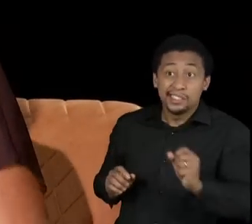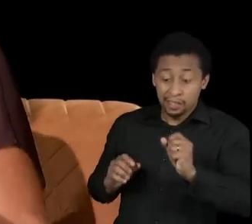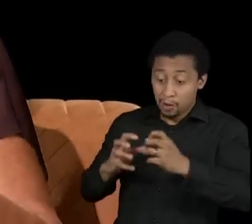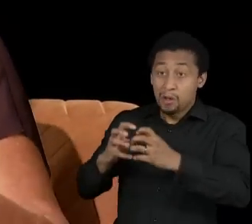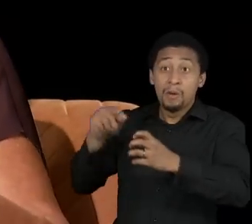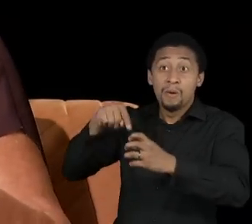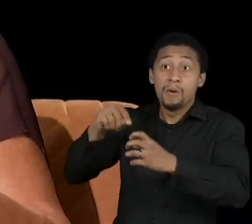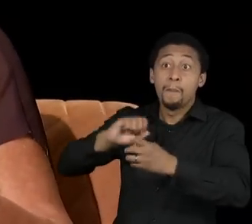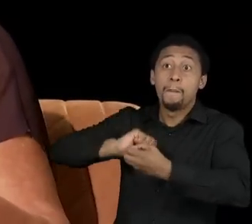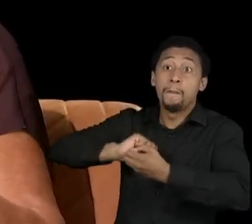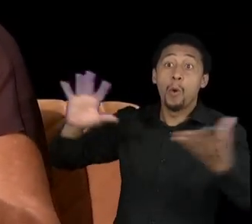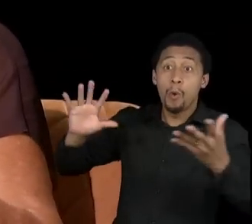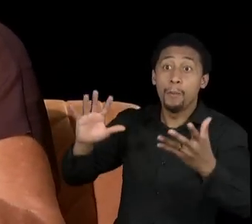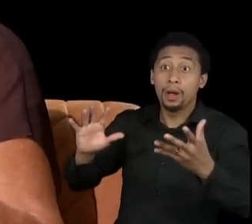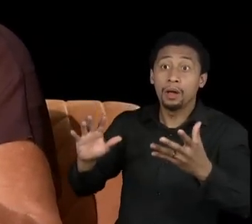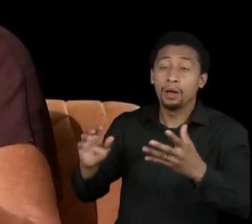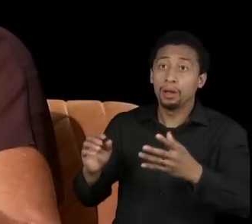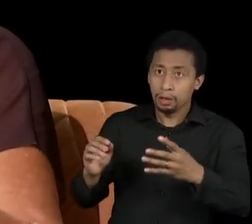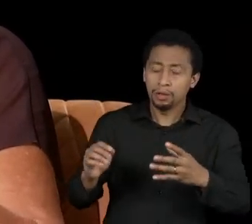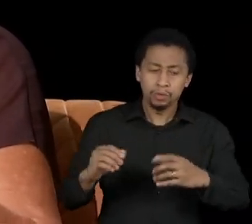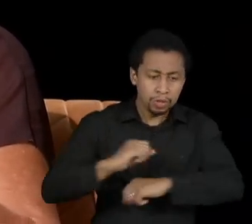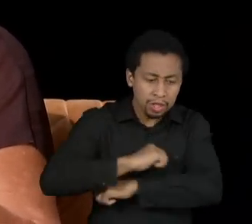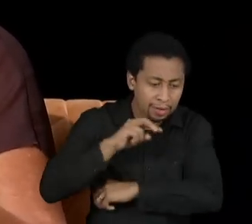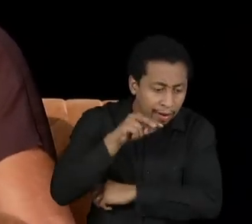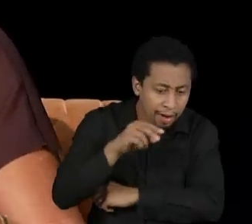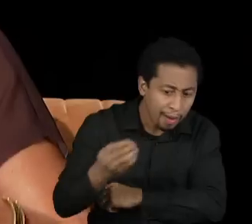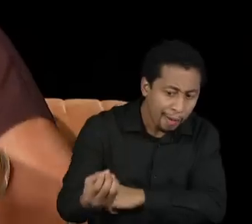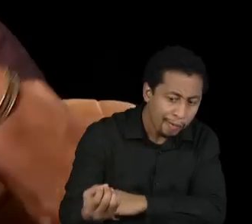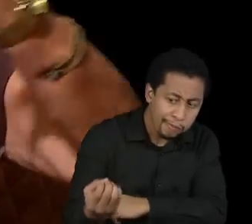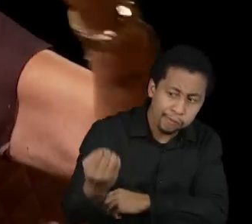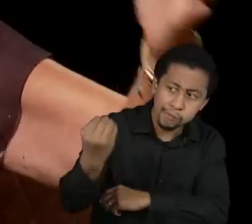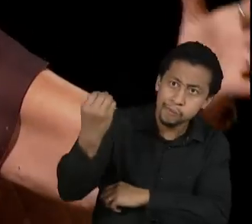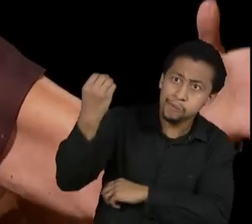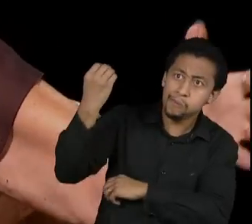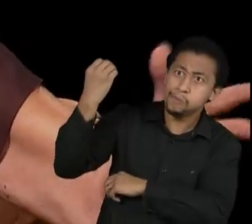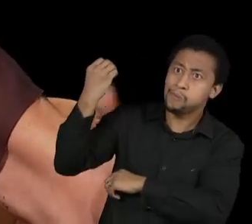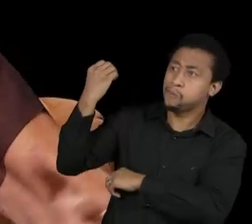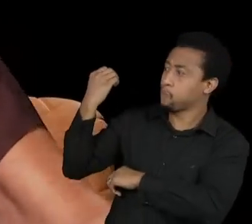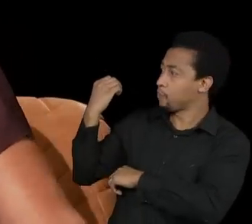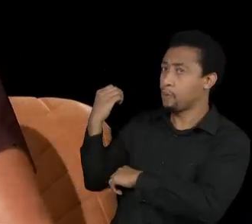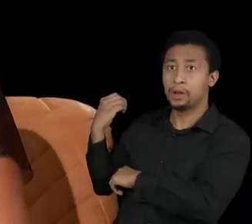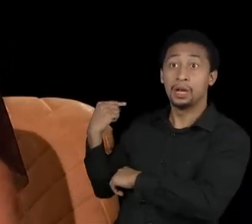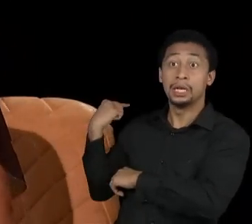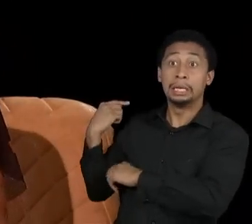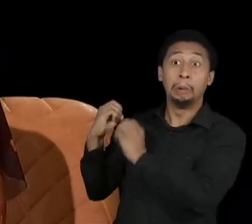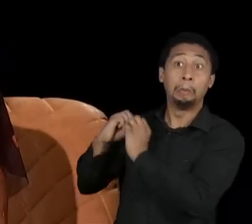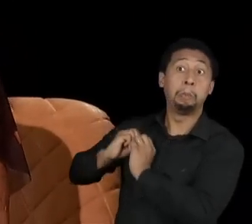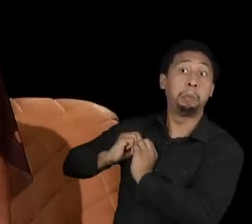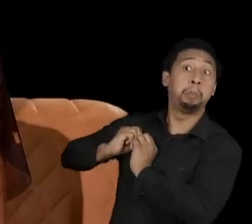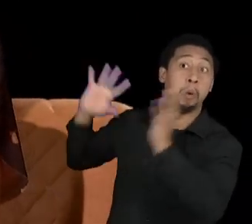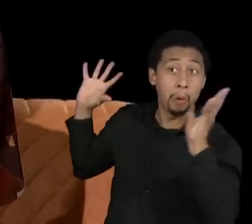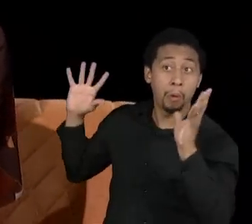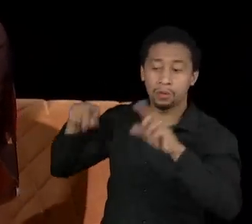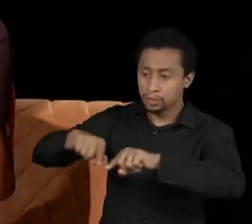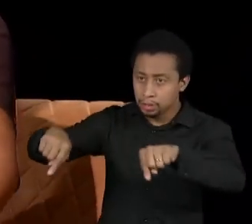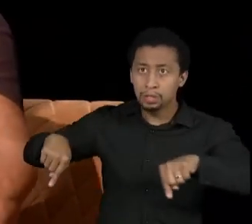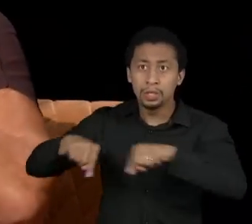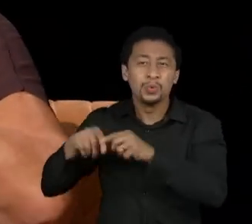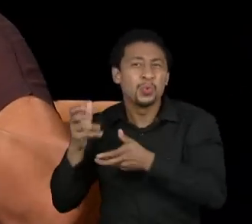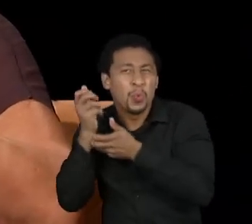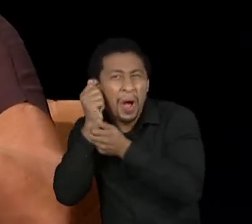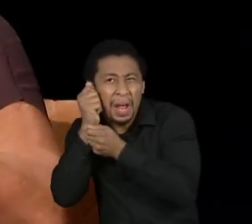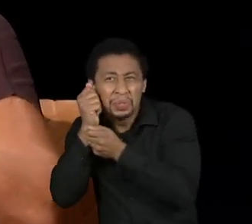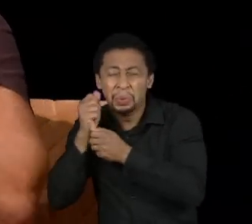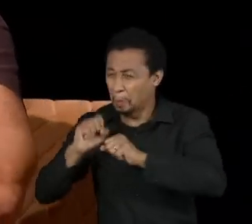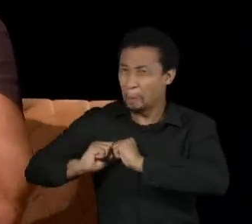que passou por aqui pelo Zé Celso, explodiu dentro do quarto. Essa bomba tem um